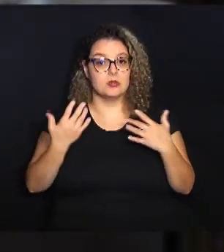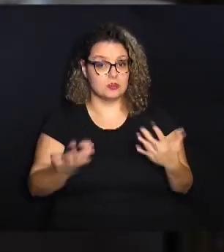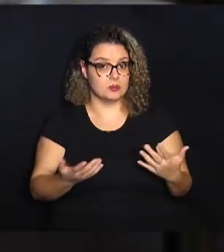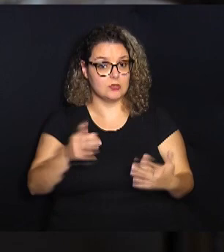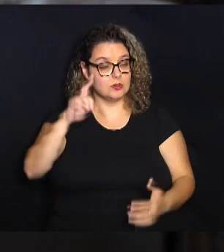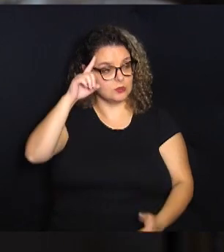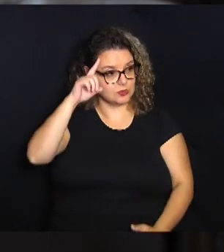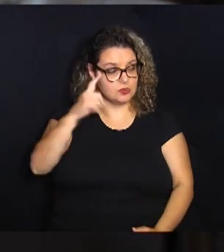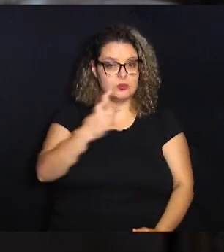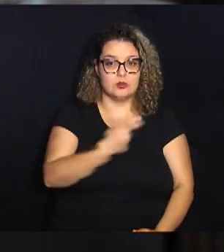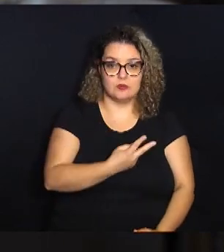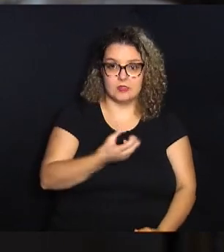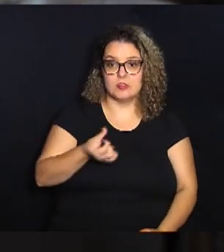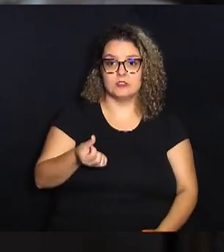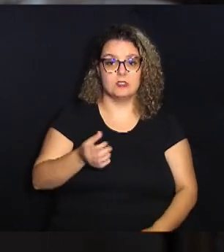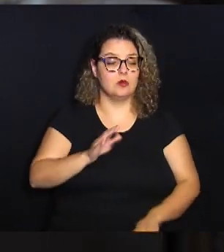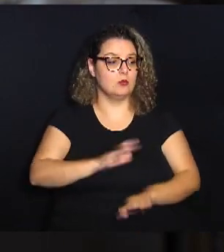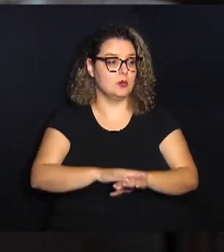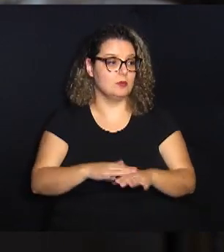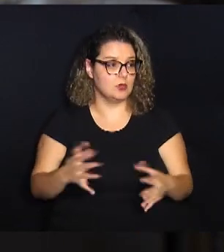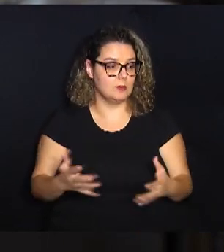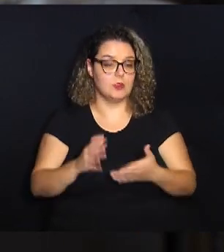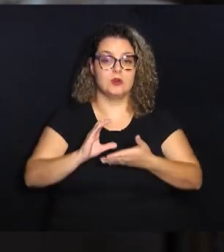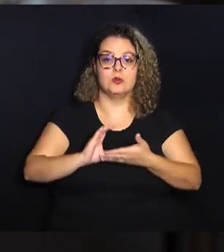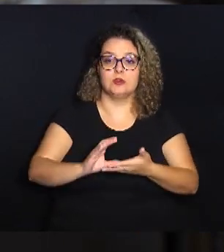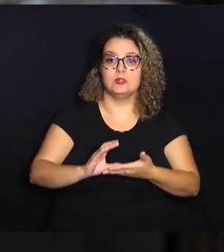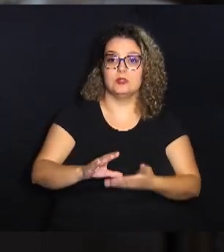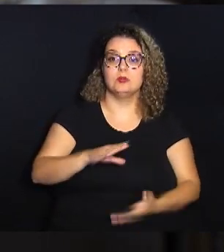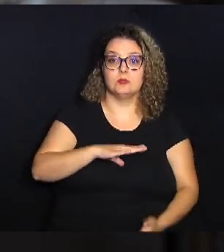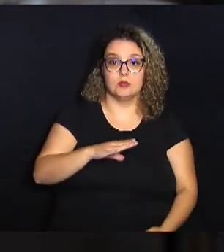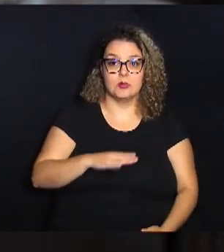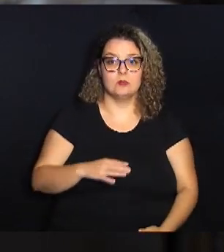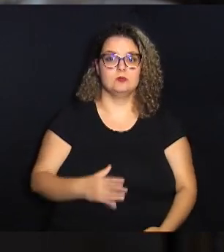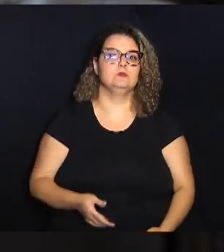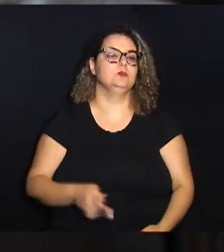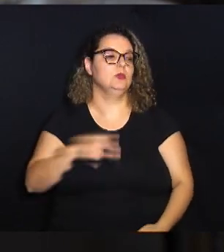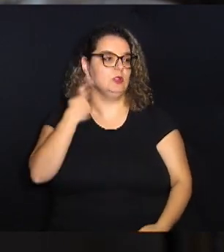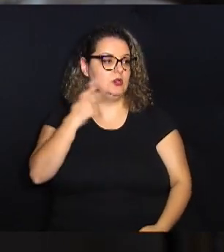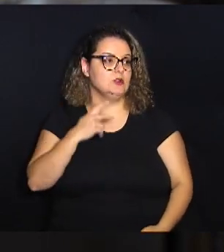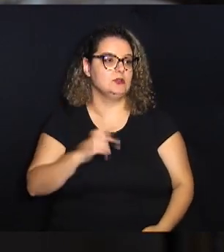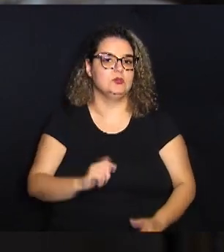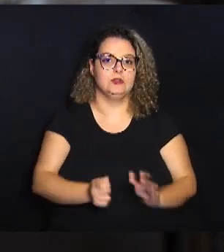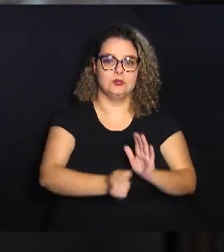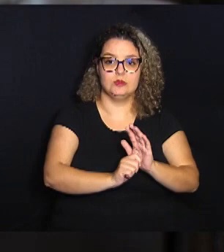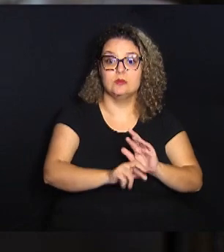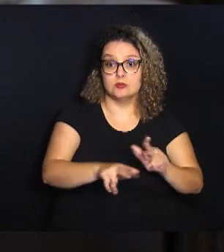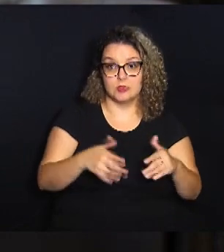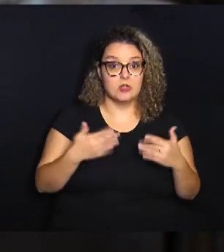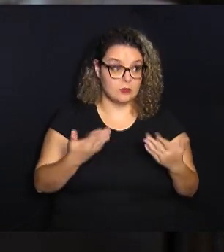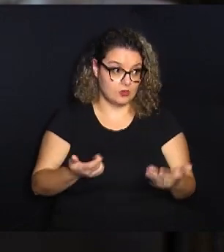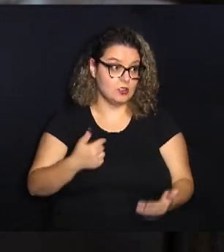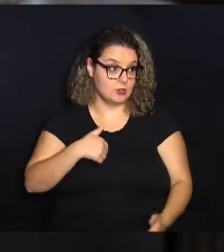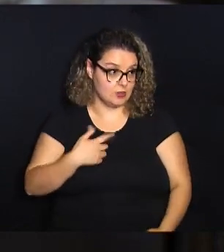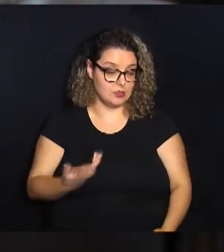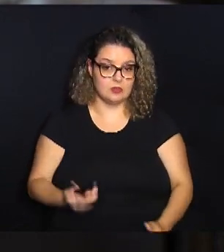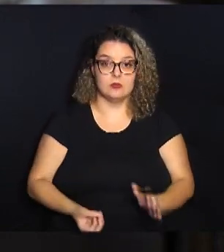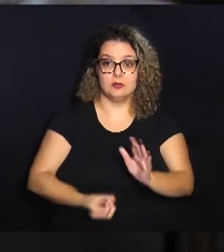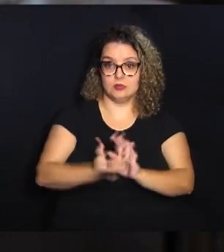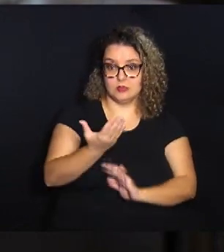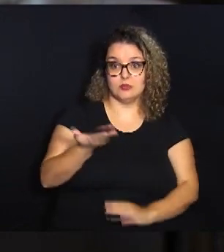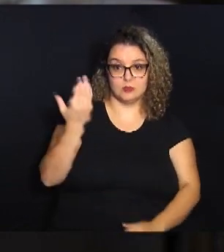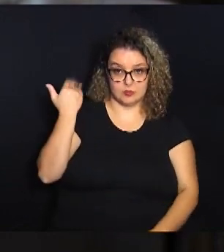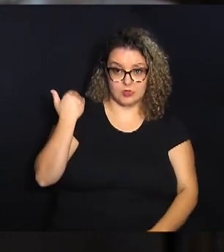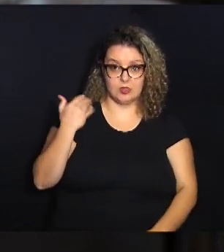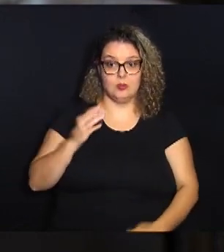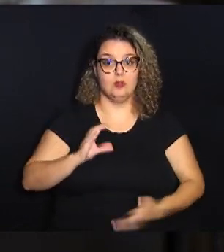dia 26, né, numa ação promovida pelo Conselho Municipal de Política sobre Drogas, que aliás fui eu quem criou, na época, o